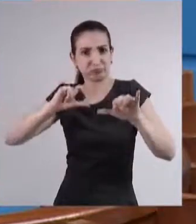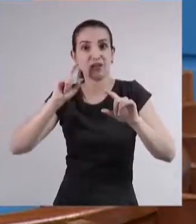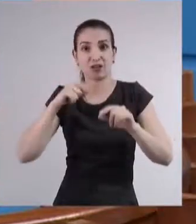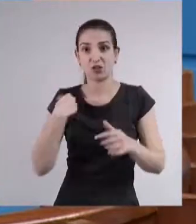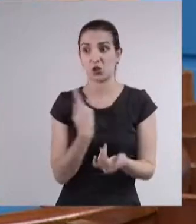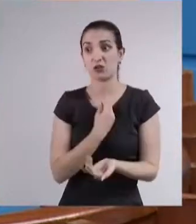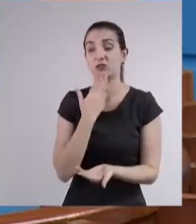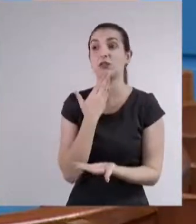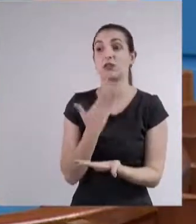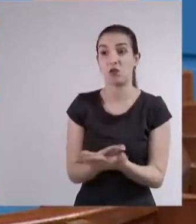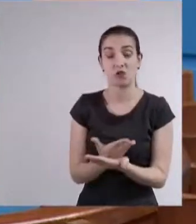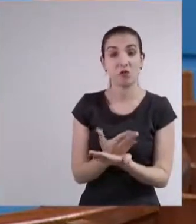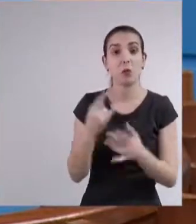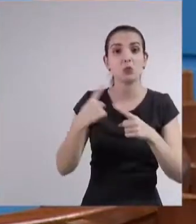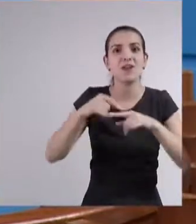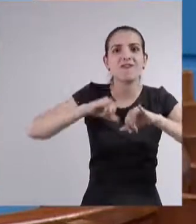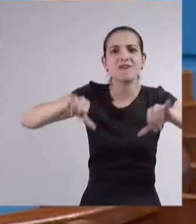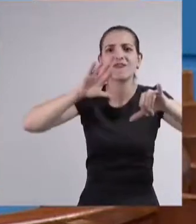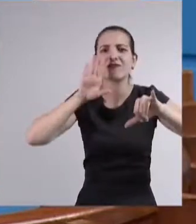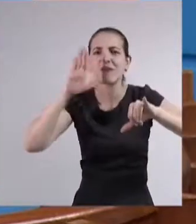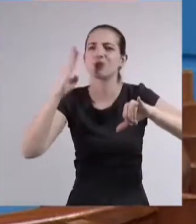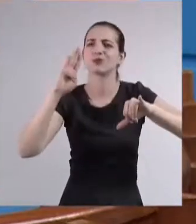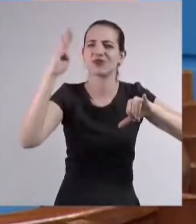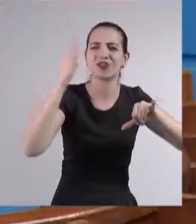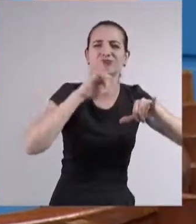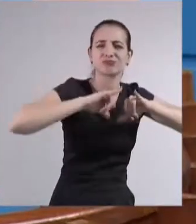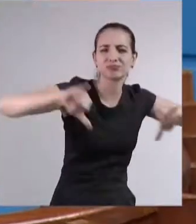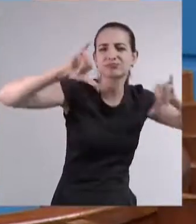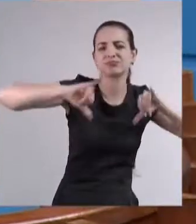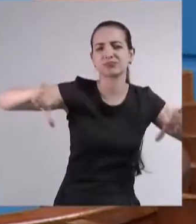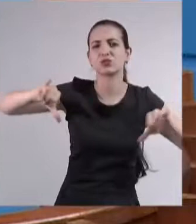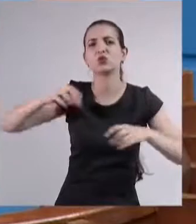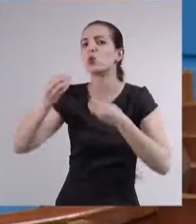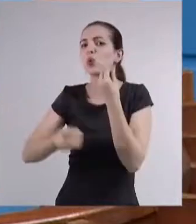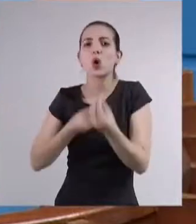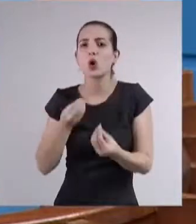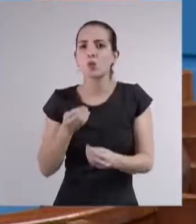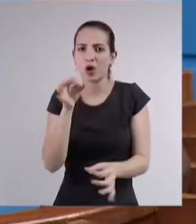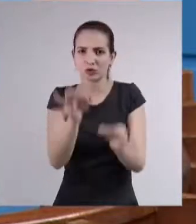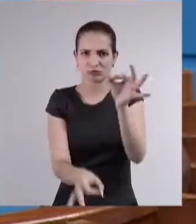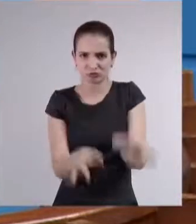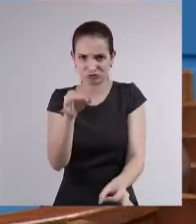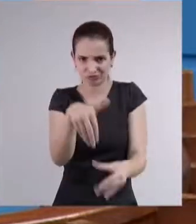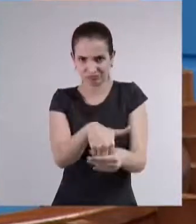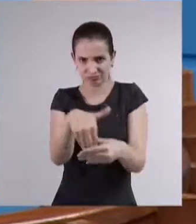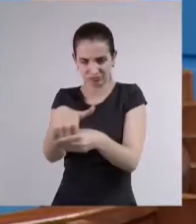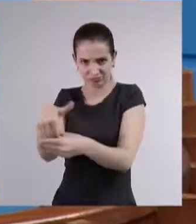sei, deputado Donivan, como é que a Justiça Eleitoral